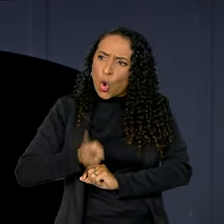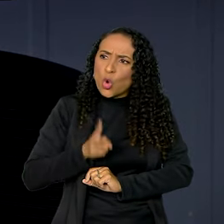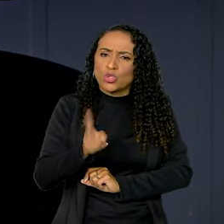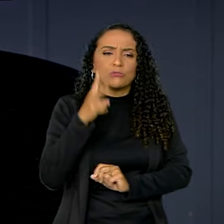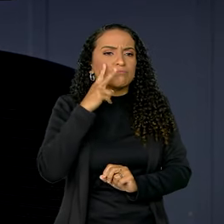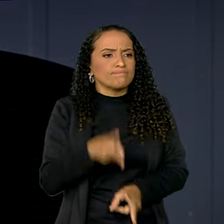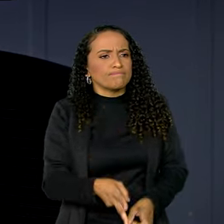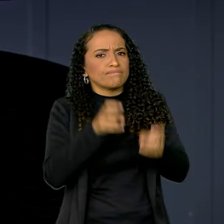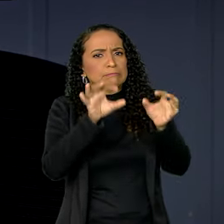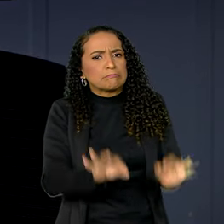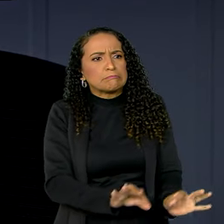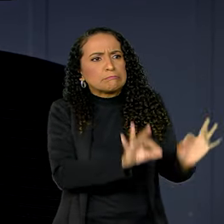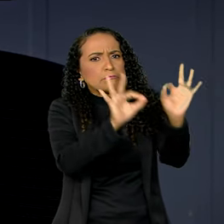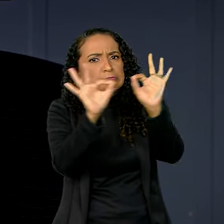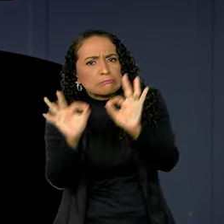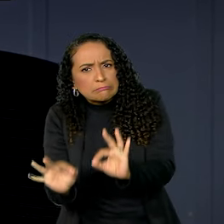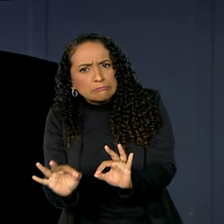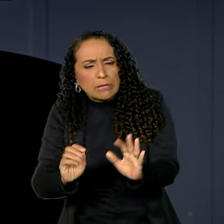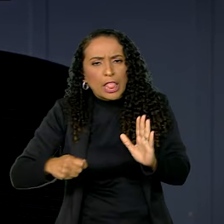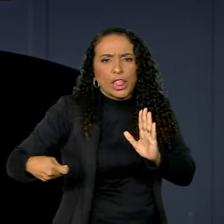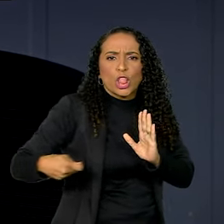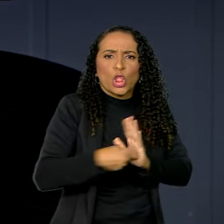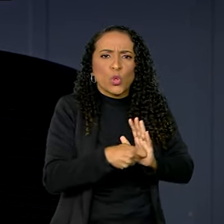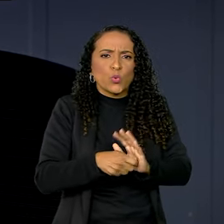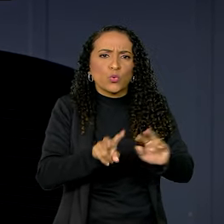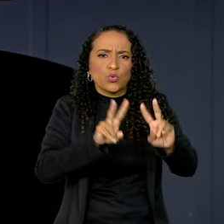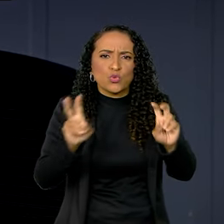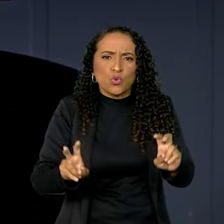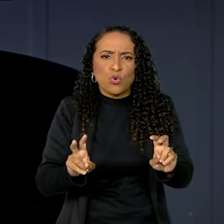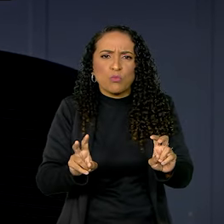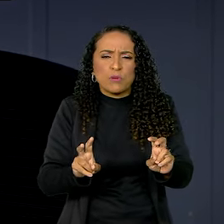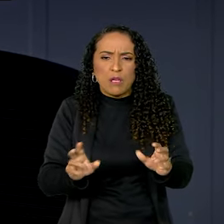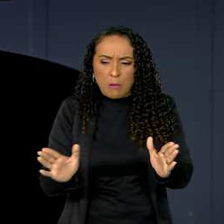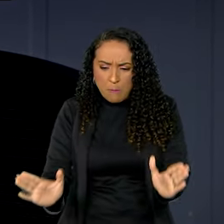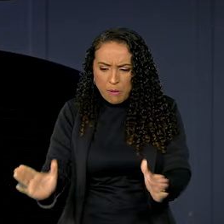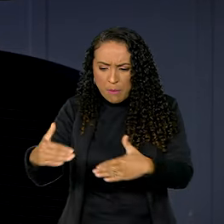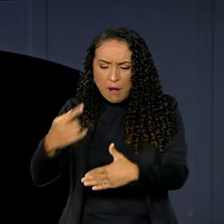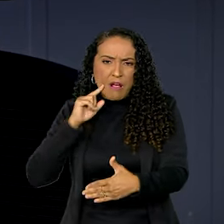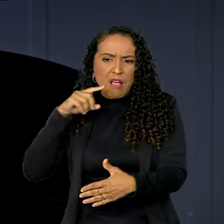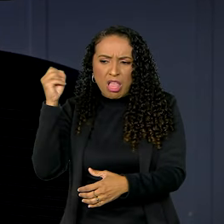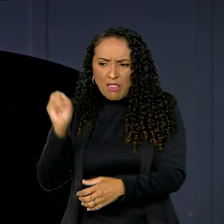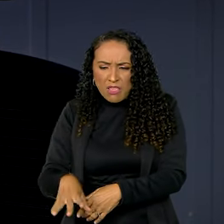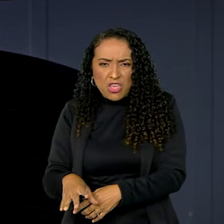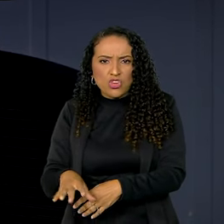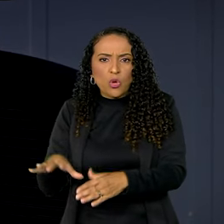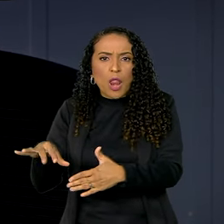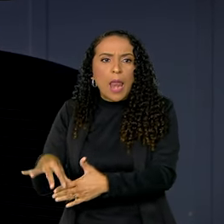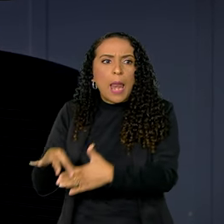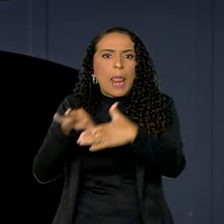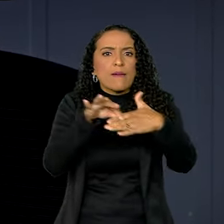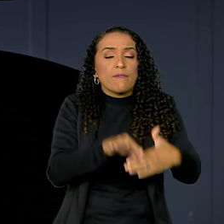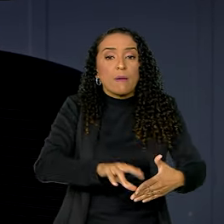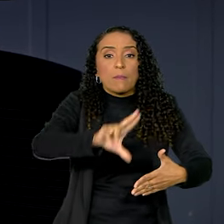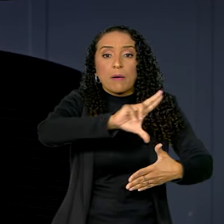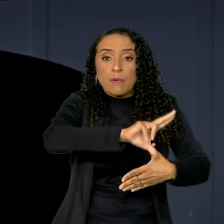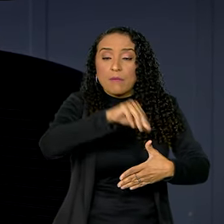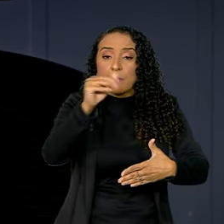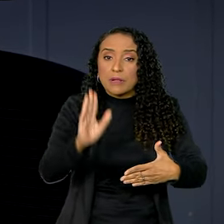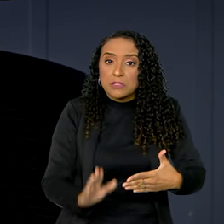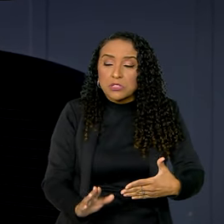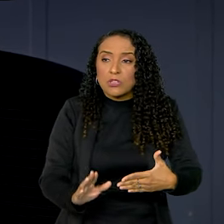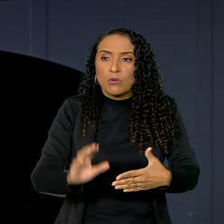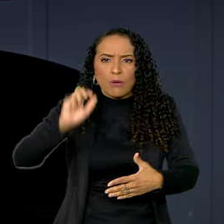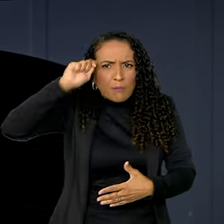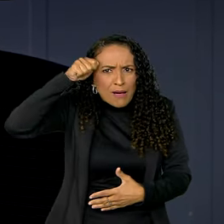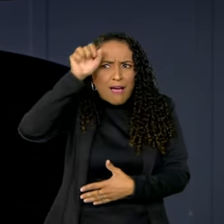continua vendo esses esses essas denúncias de de contêiner de lixo ilegal sendo mandados pra América Latina pro Brasil